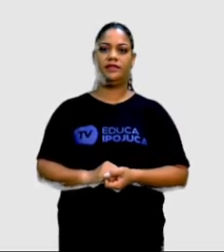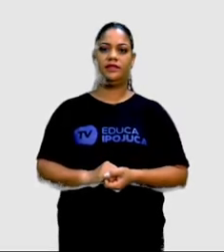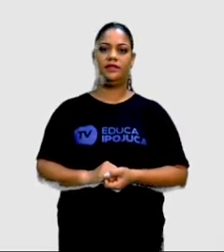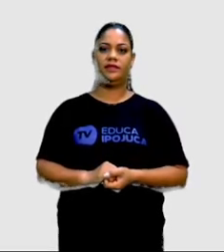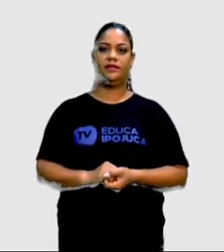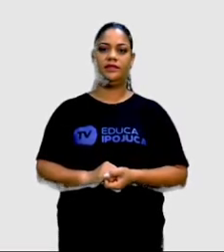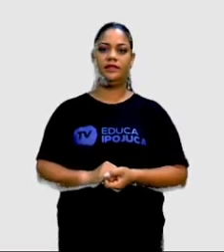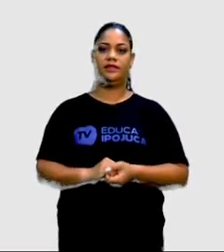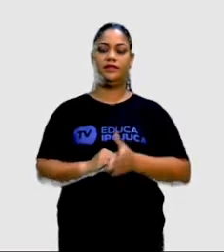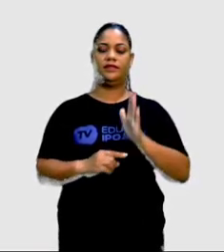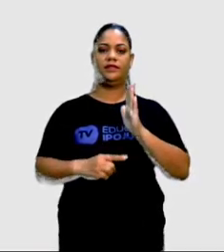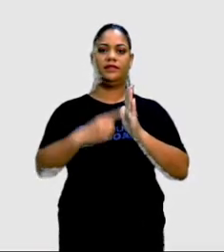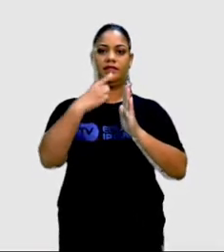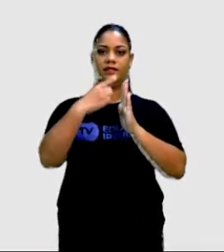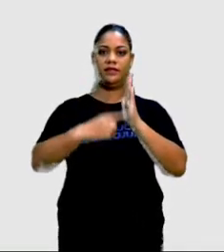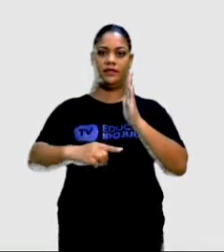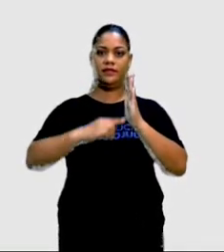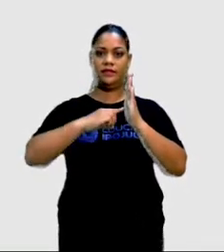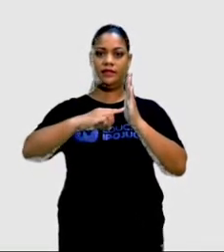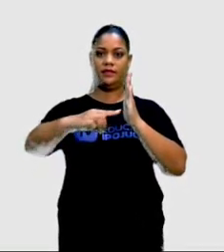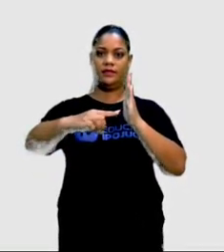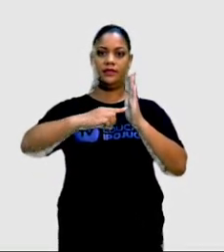o diâmetro,